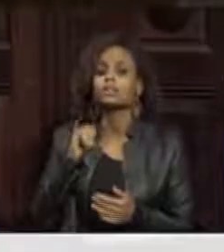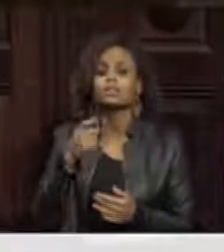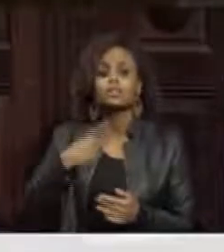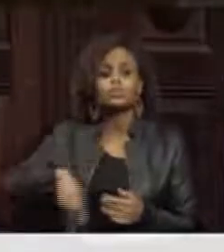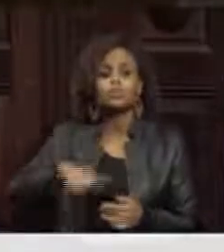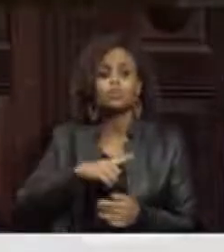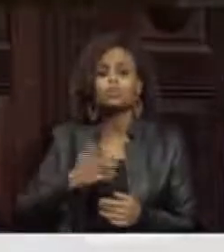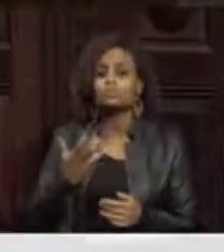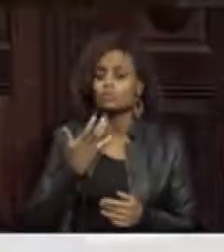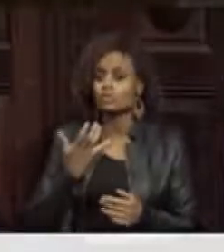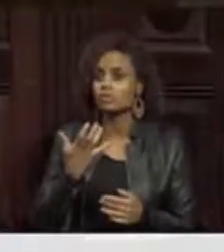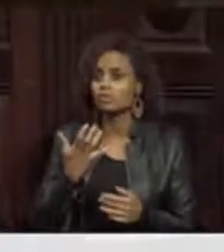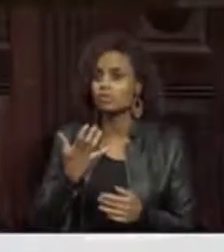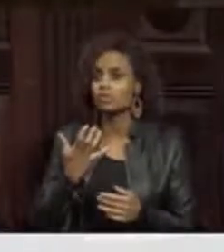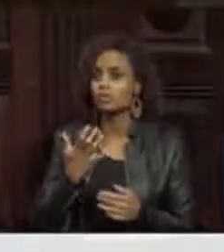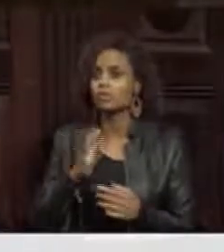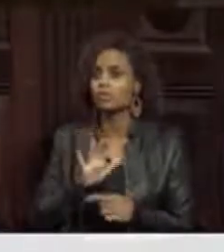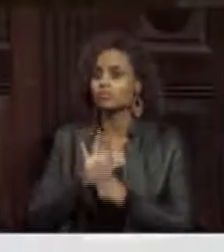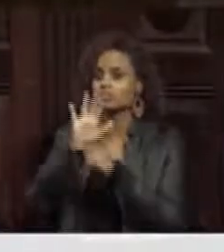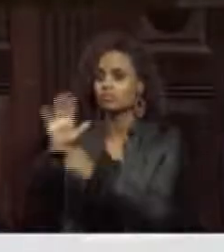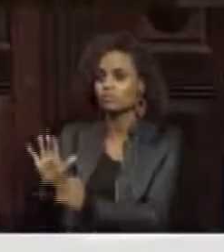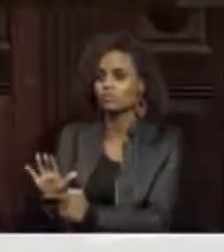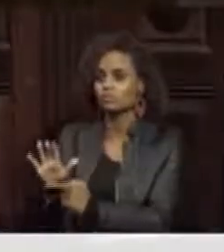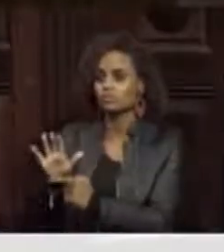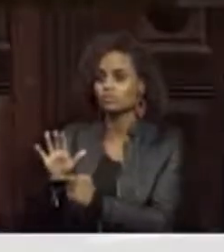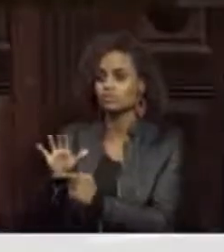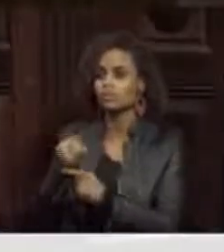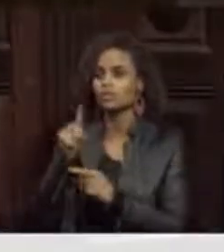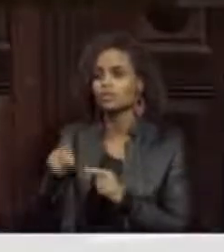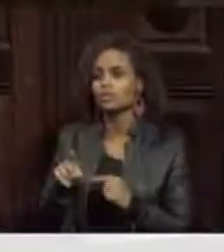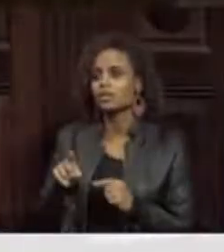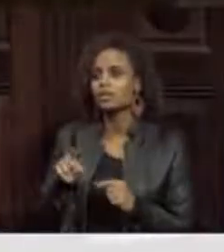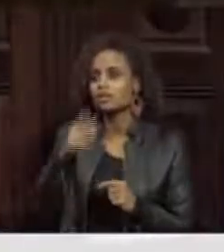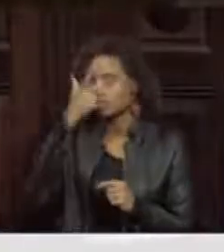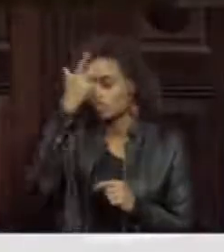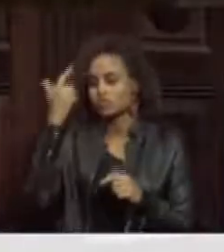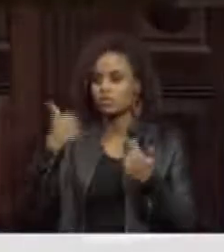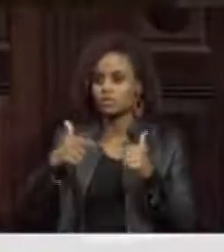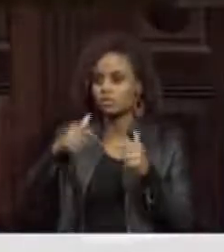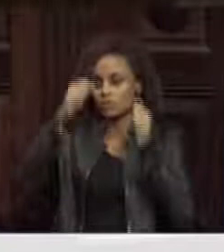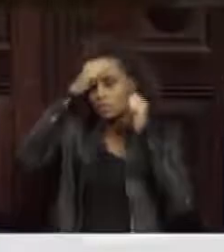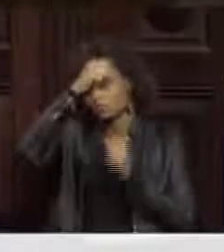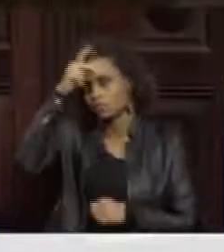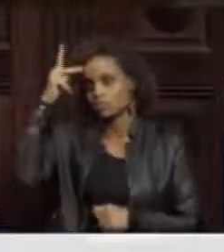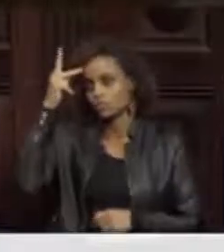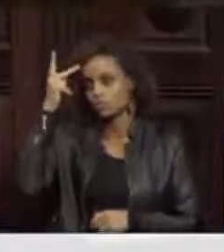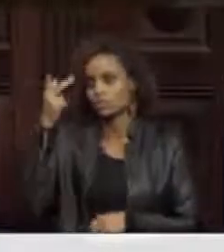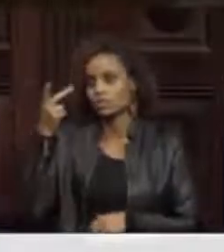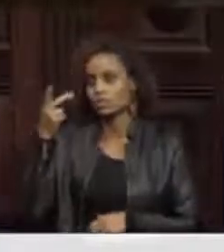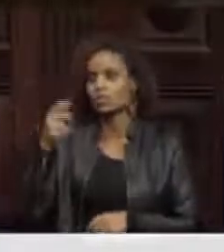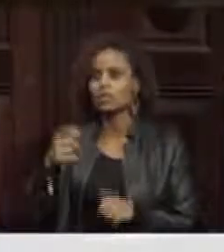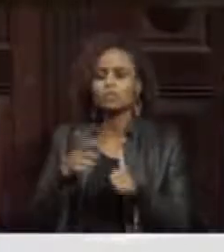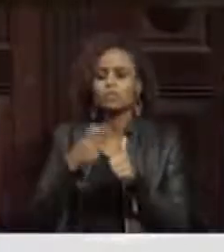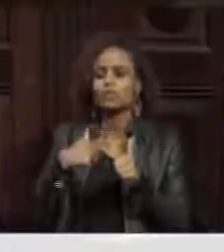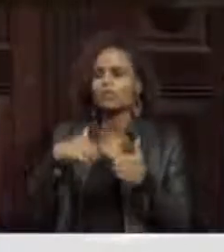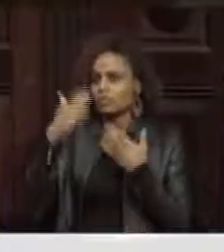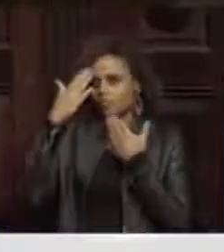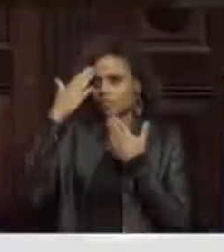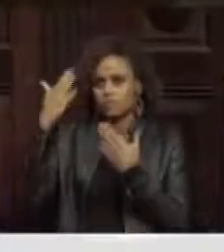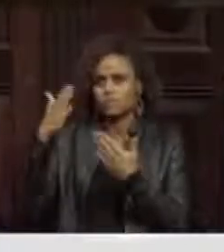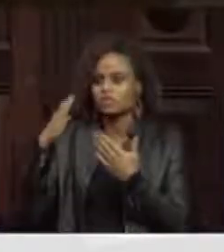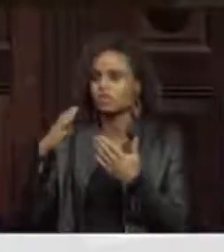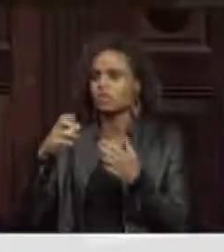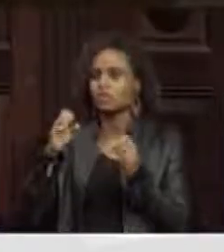os servidores, primeiro, poderia até ser todos os servidores de outras áreas, como